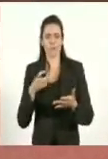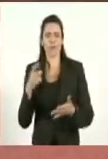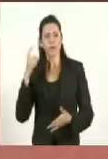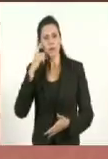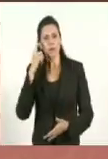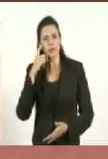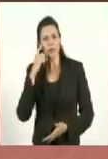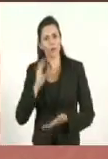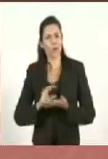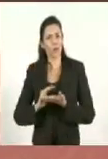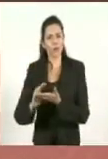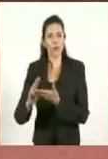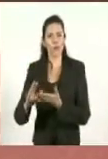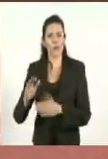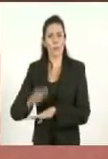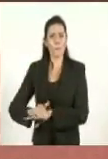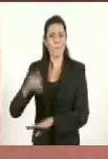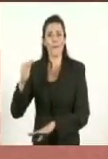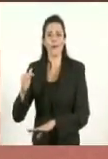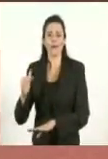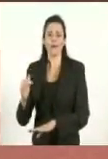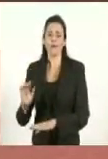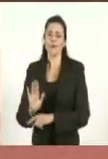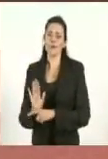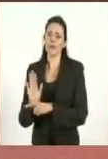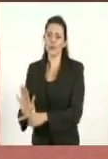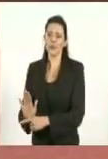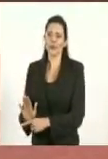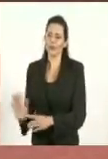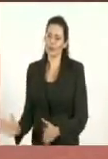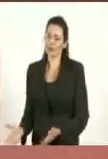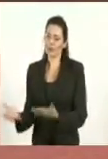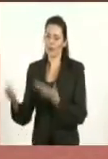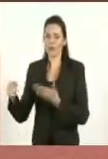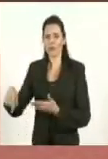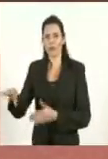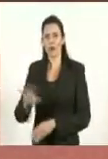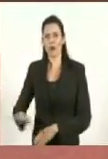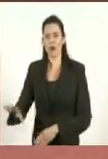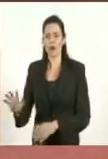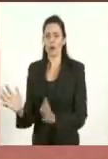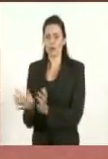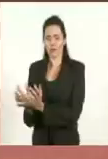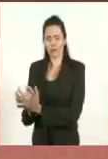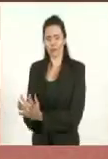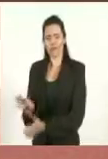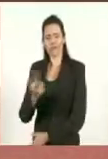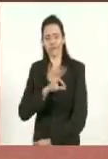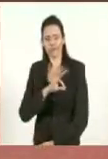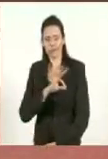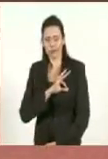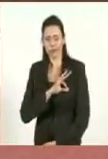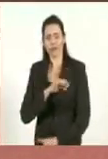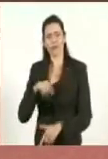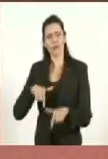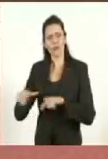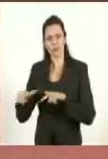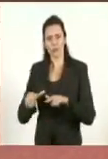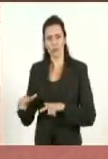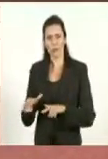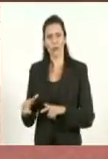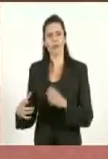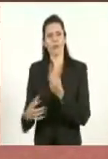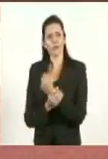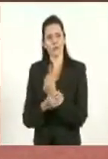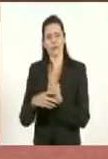está, para valorizar ainda mais estes homens e mulheres e motivá-los a estar nas ruas com o zelo que sempre tiveram,